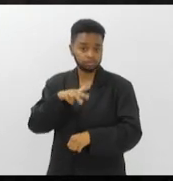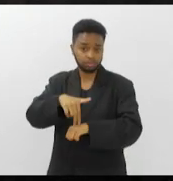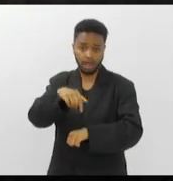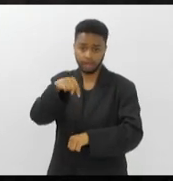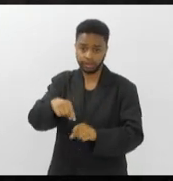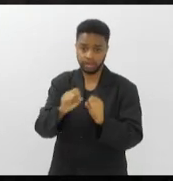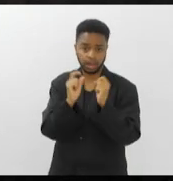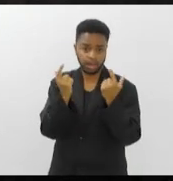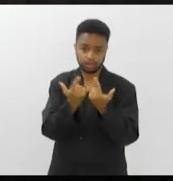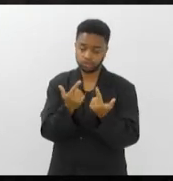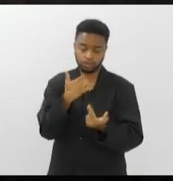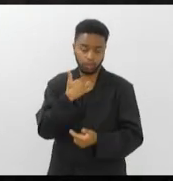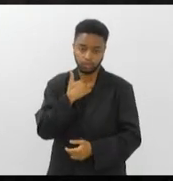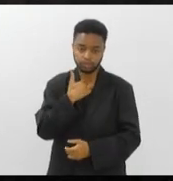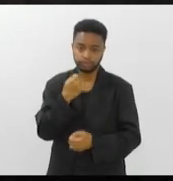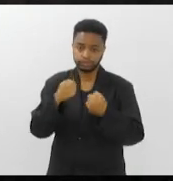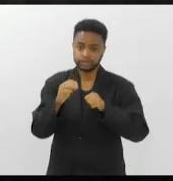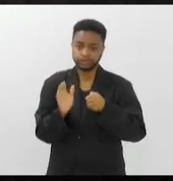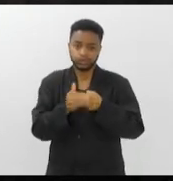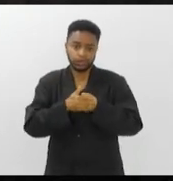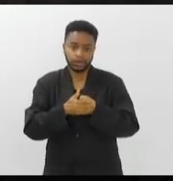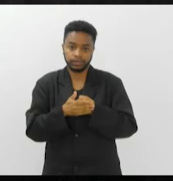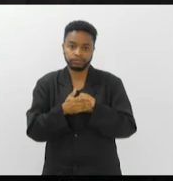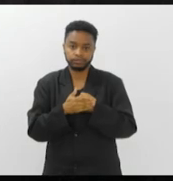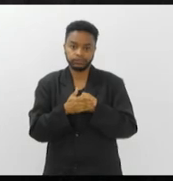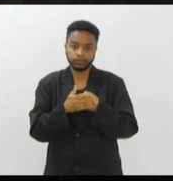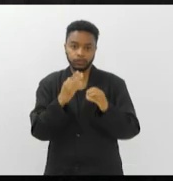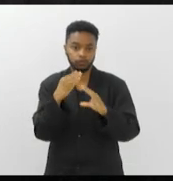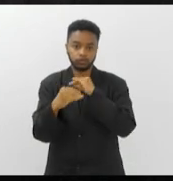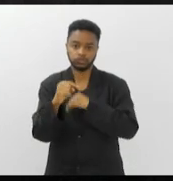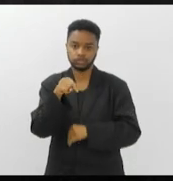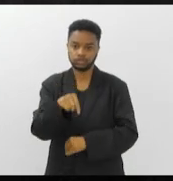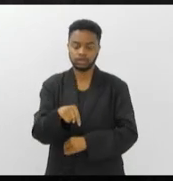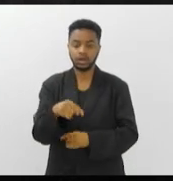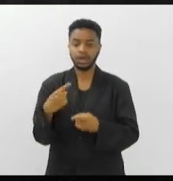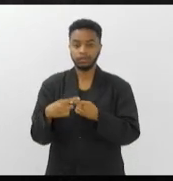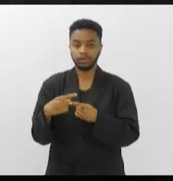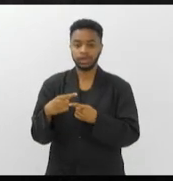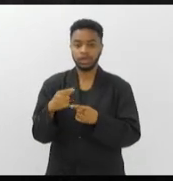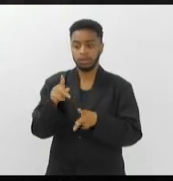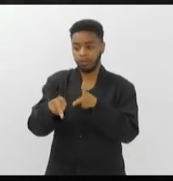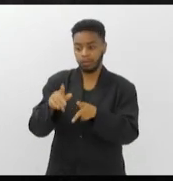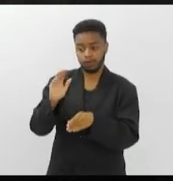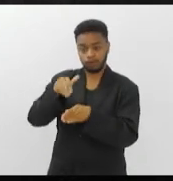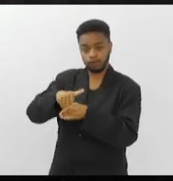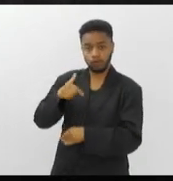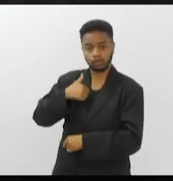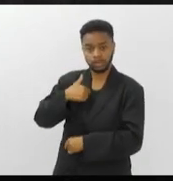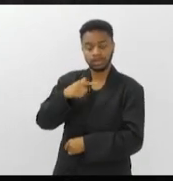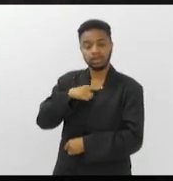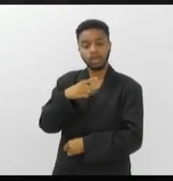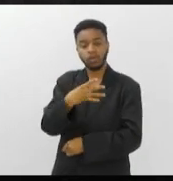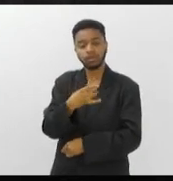no Legislativo. Tem que se esconder, tem que sair daqui. Porque eu fui eleito pelo povo, eu tive